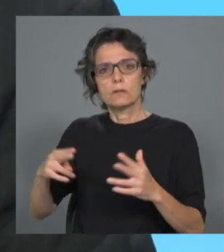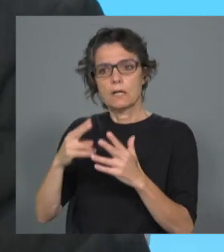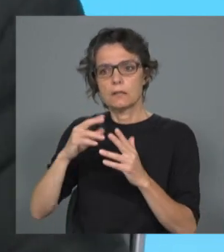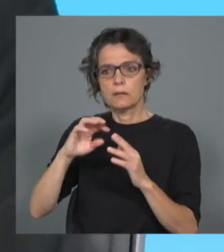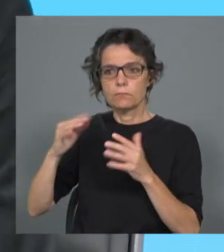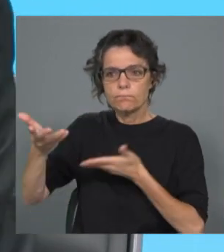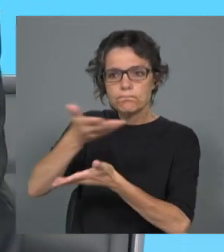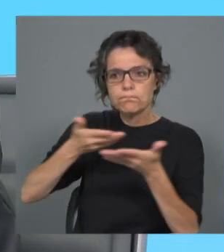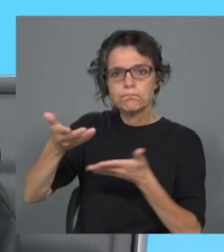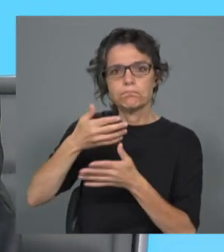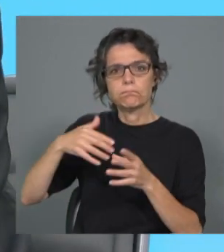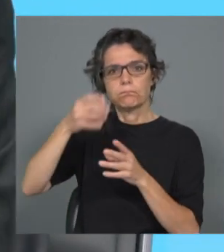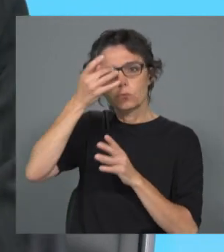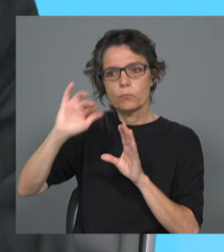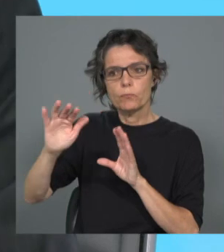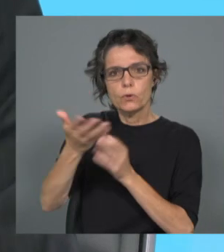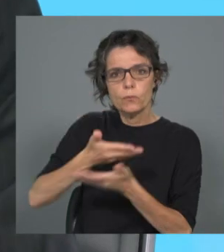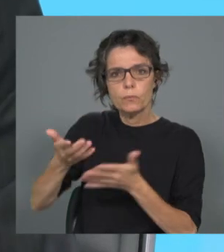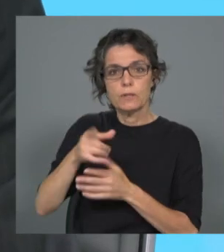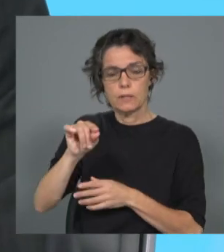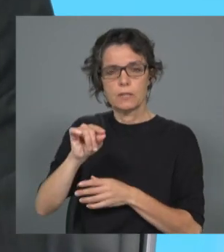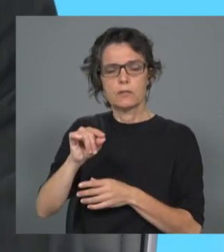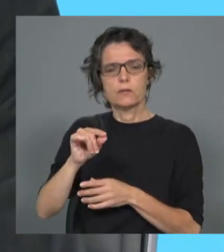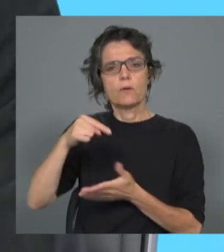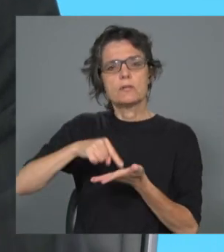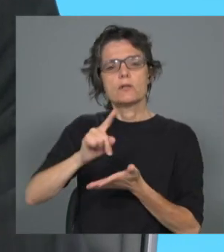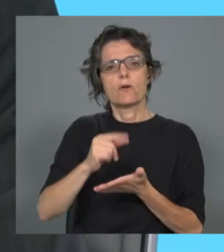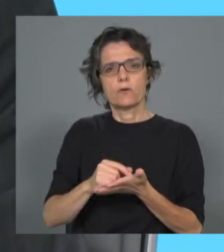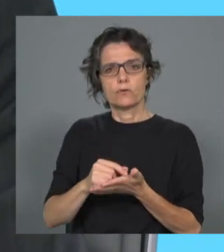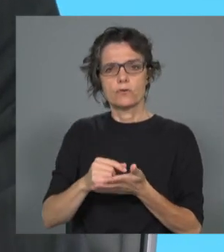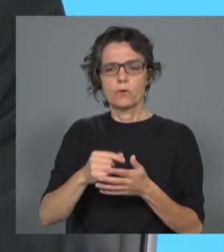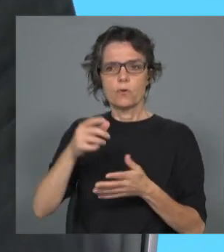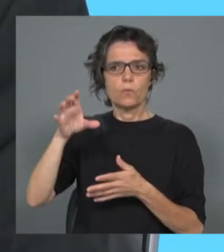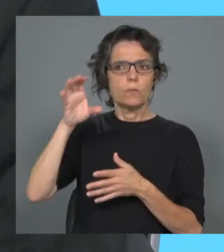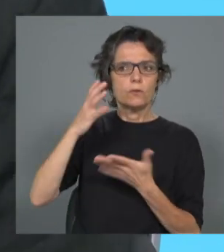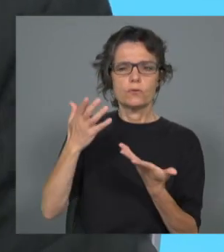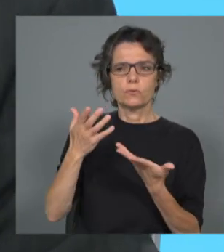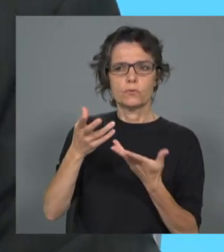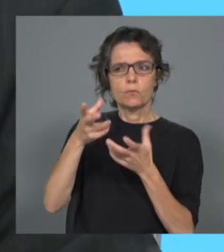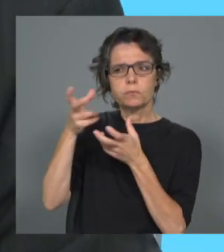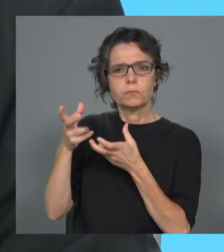dúvida, como disse, essa escuta séria, transparente,